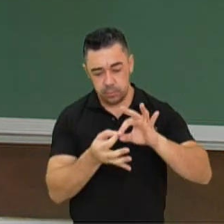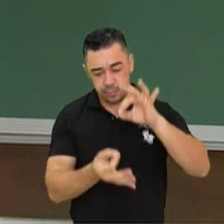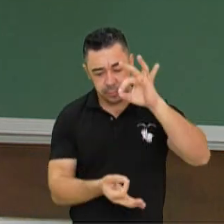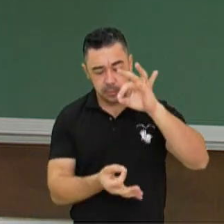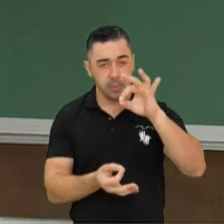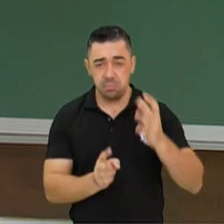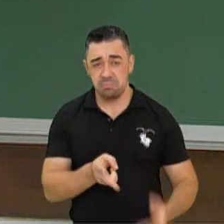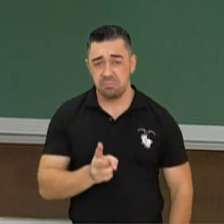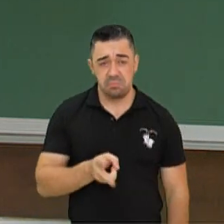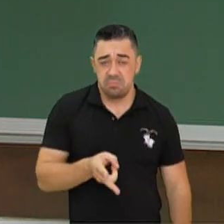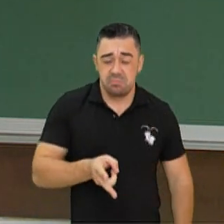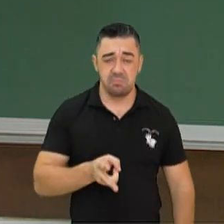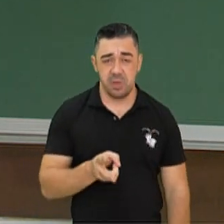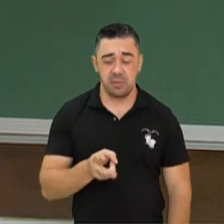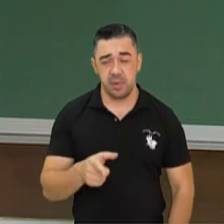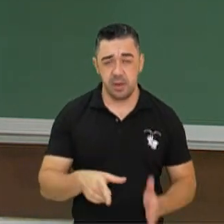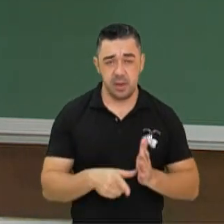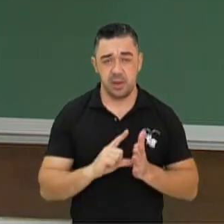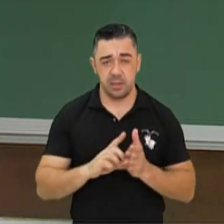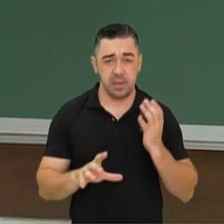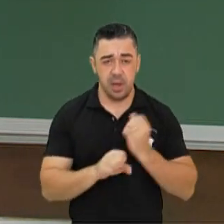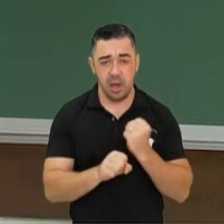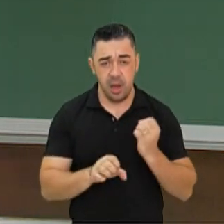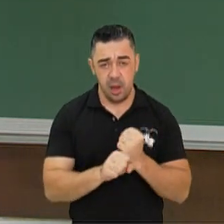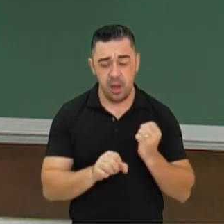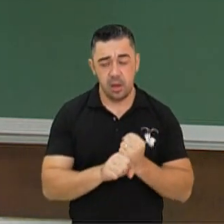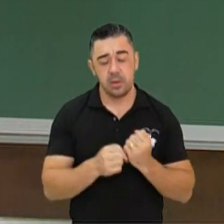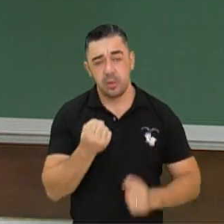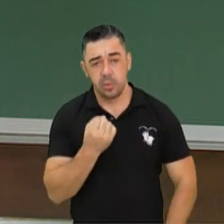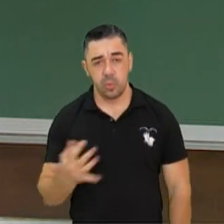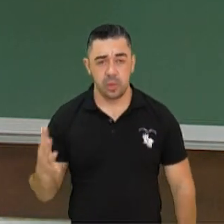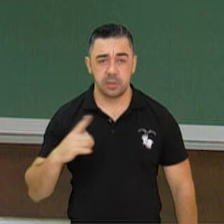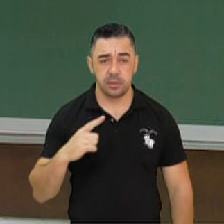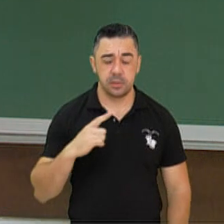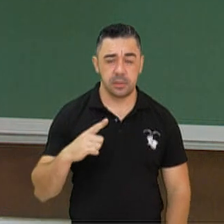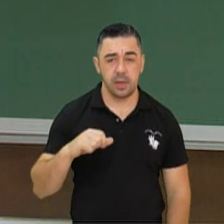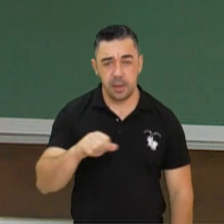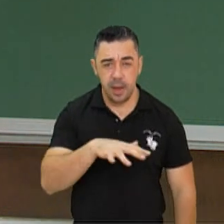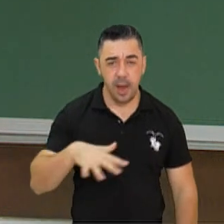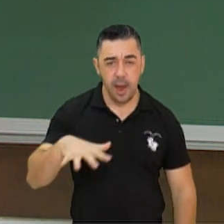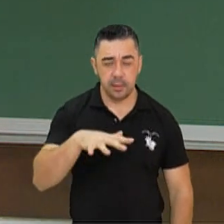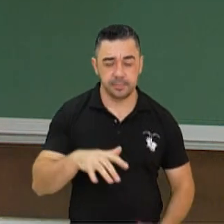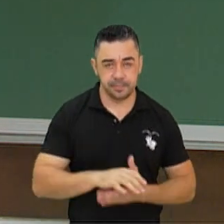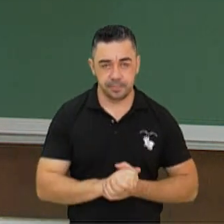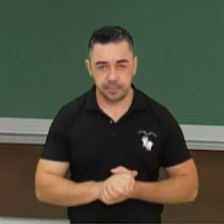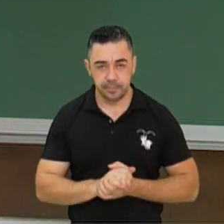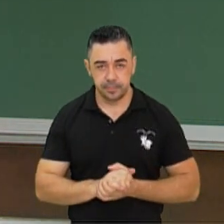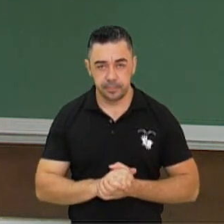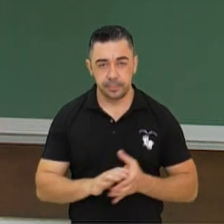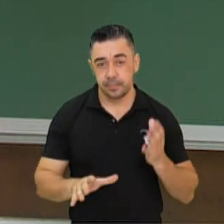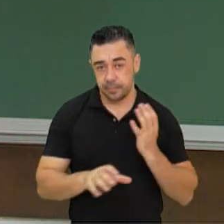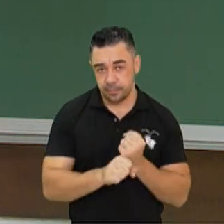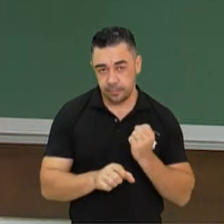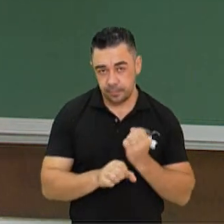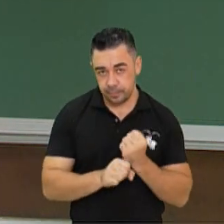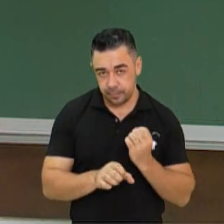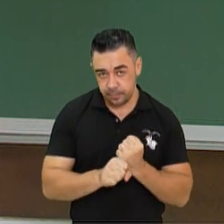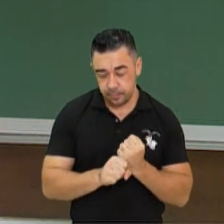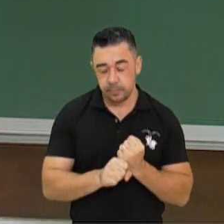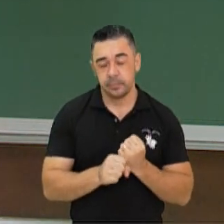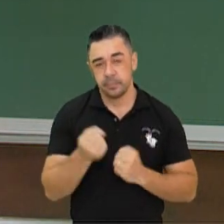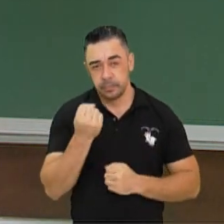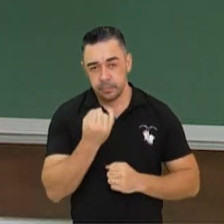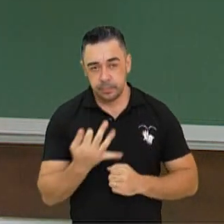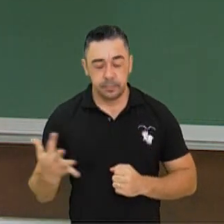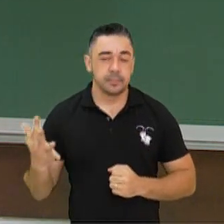sendo a mesma altura que quando a gente calculava a área. Então, para você calcular o volume de um cilindro,